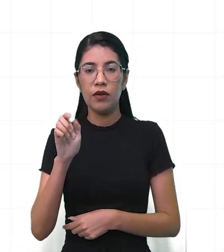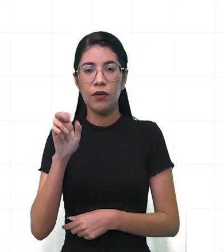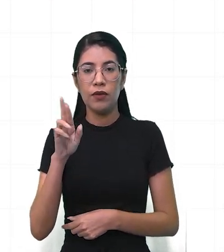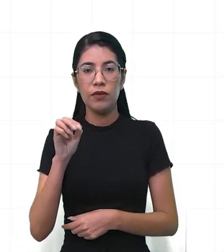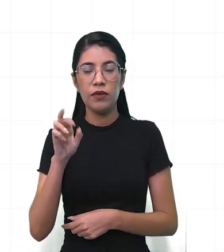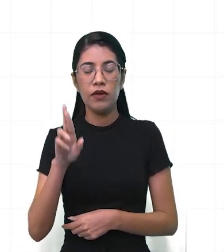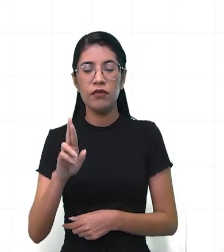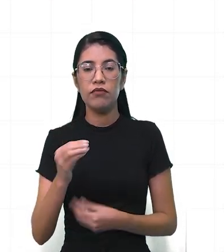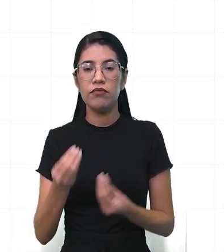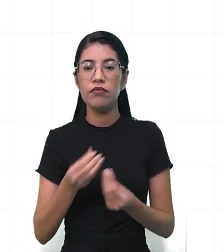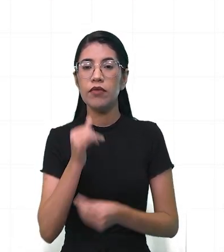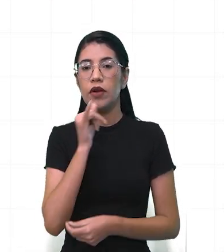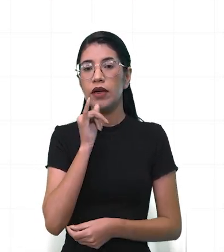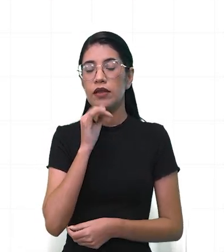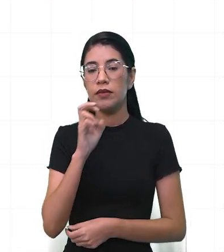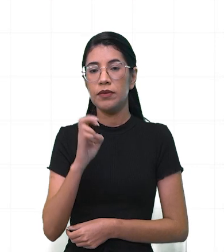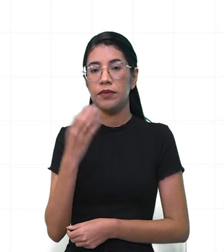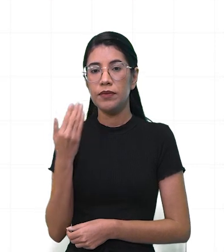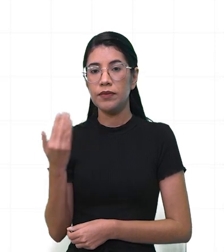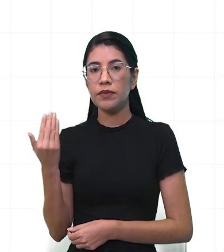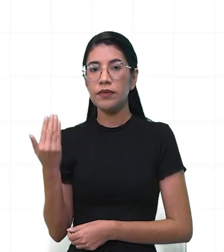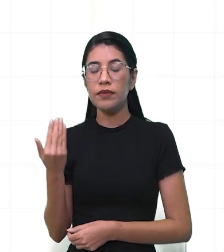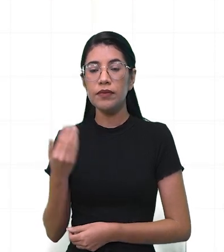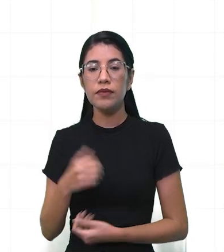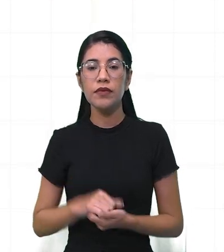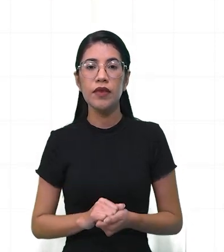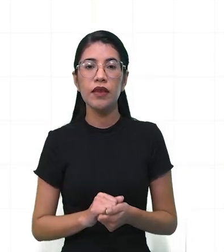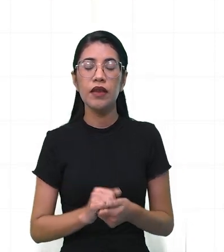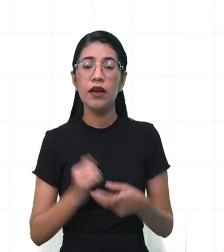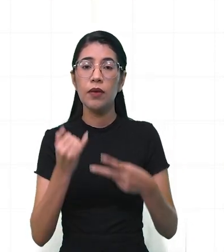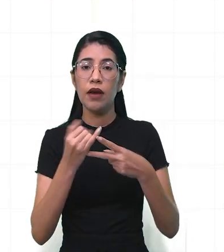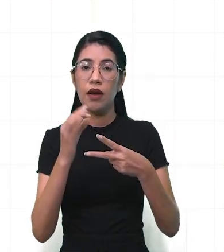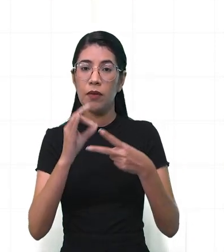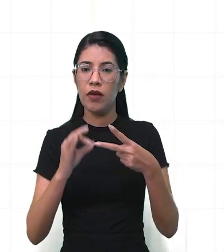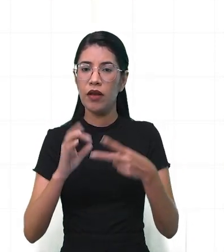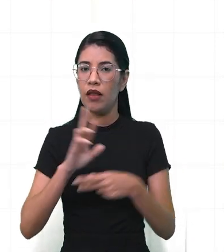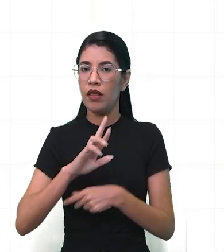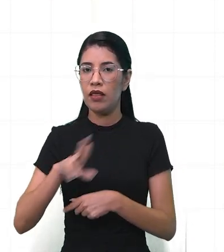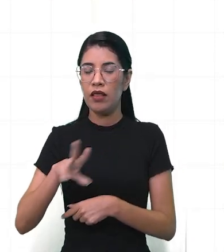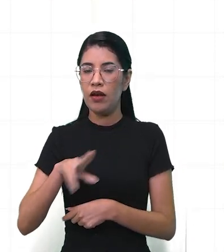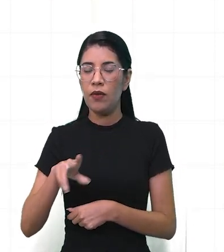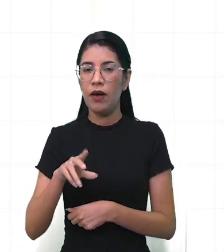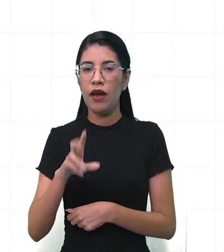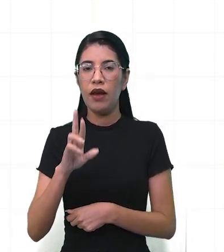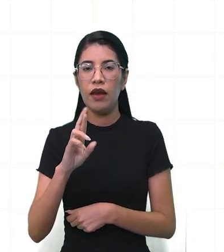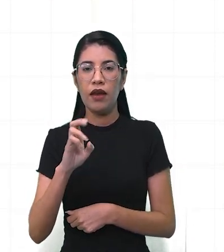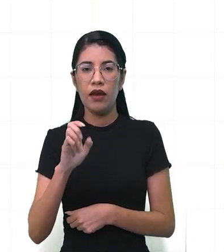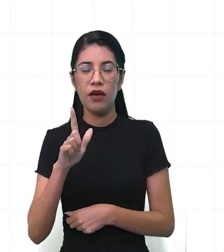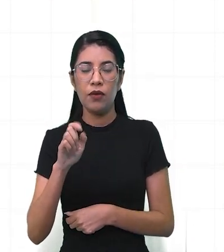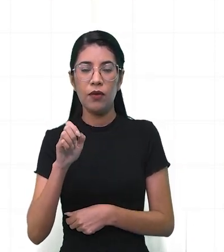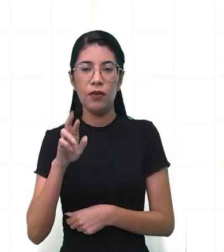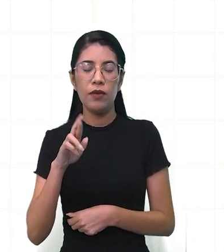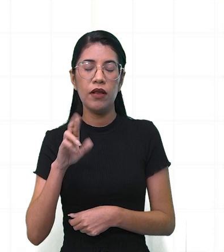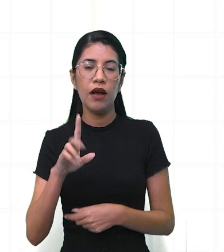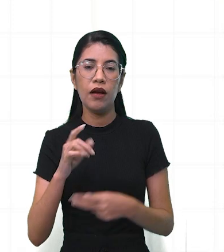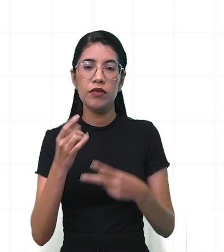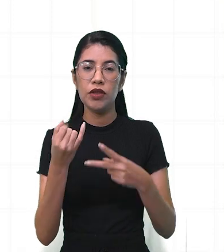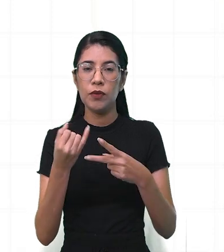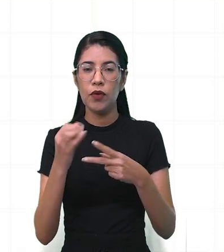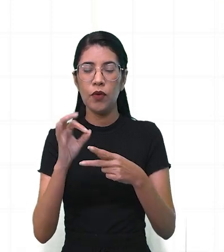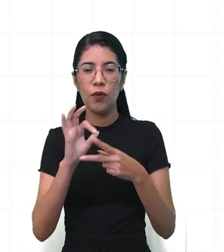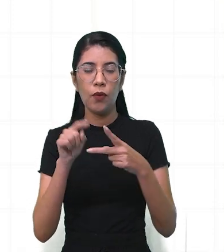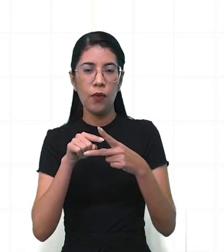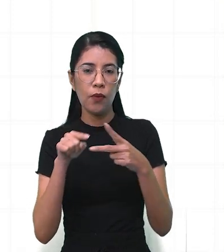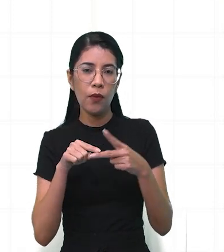número 5. Professora, esse polígono aí eu já estou vendo que ele não é regular, né? A medida dos seus lados, os